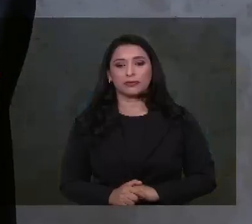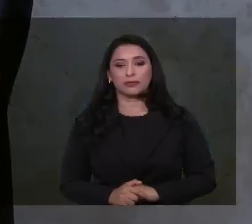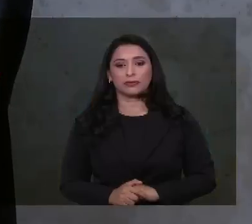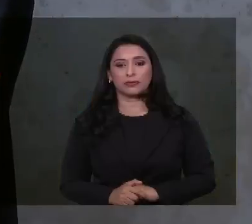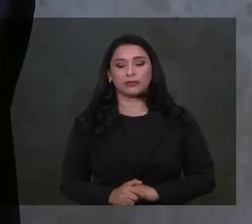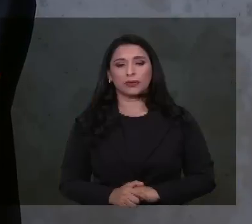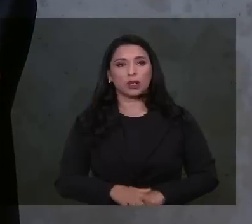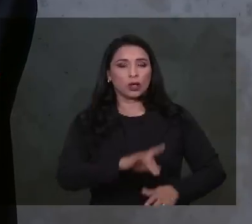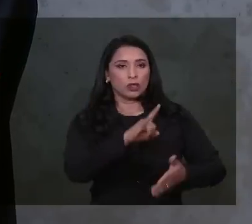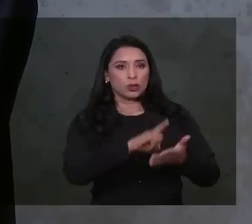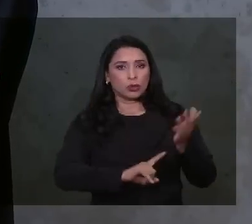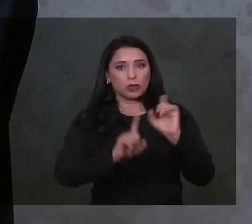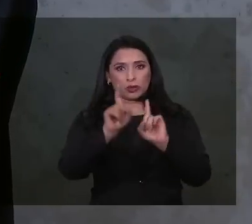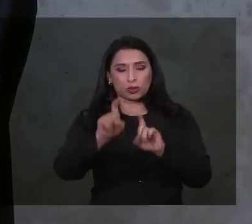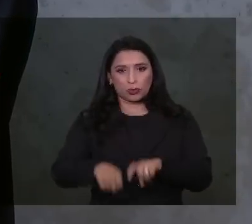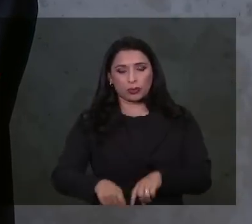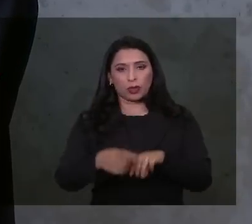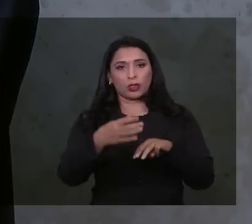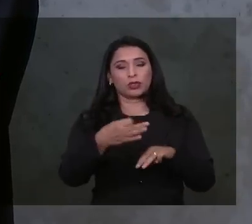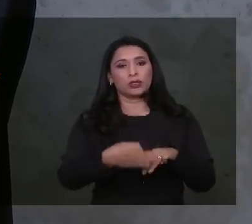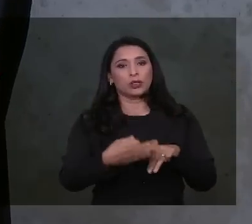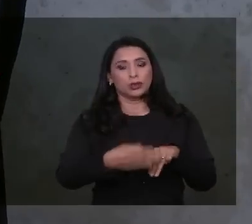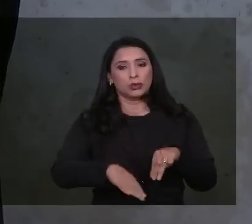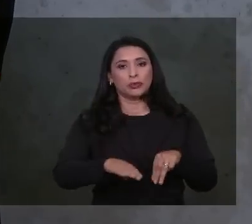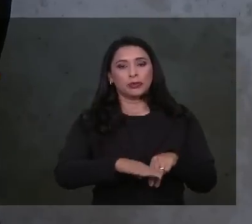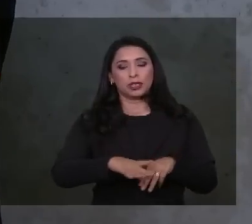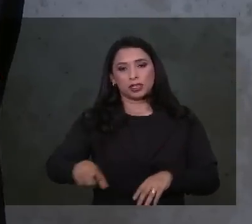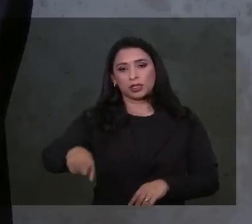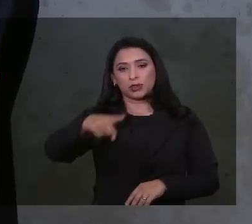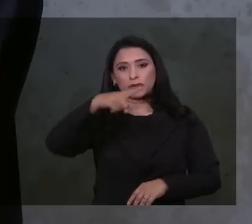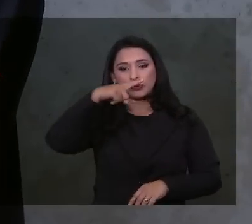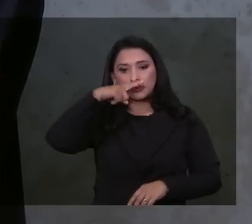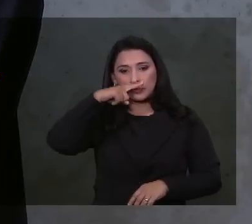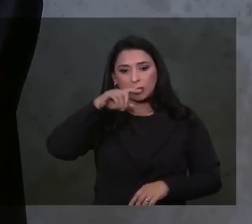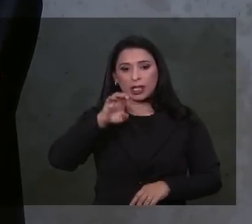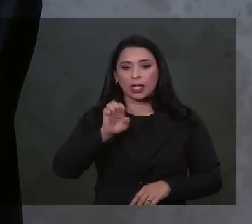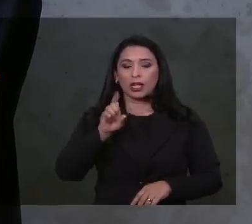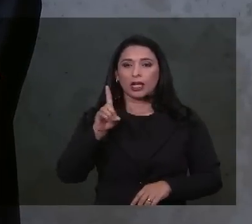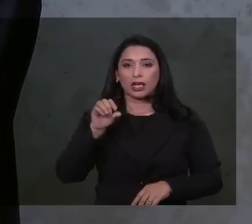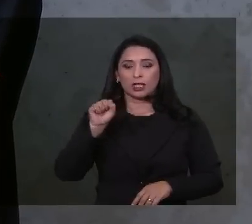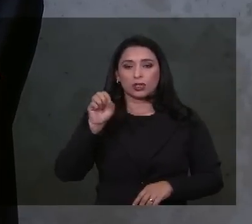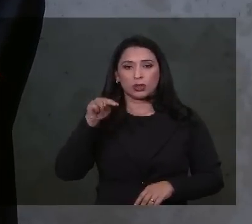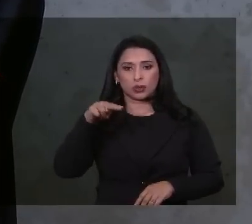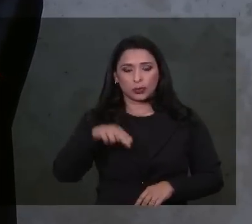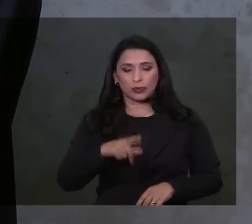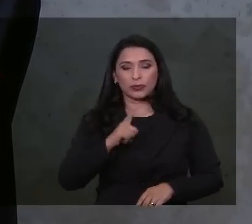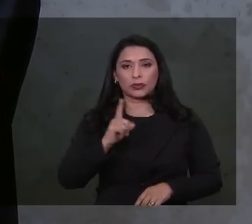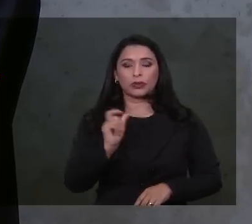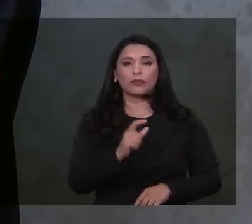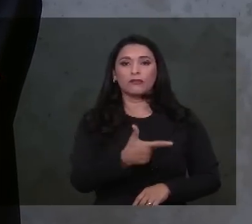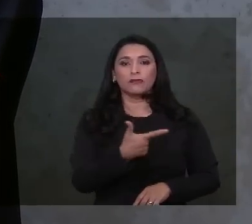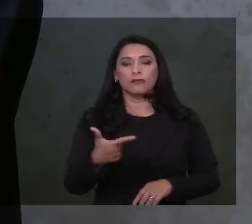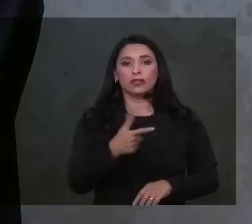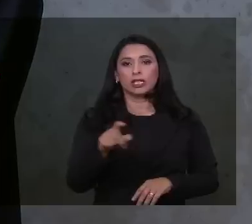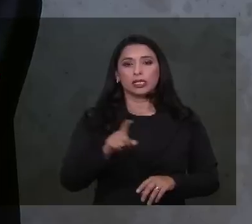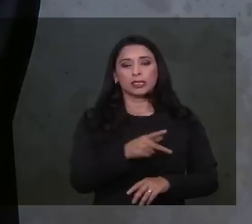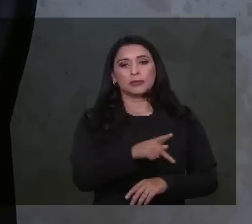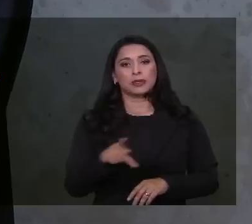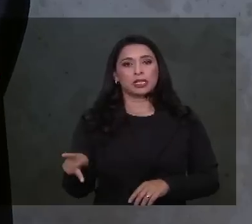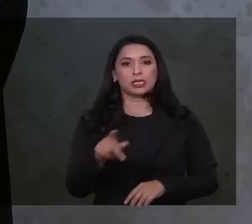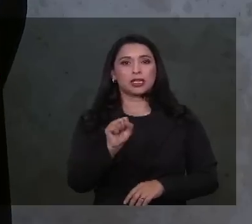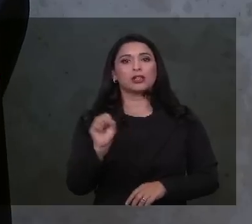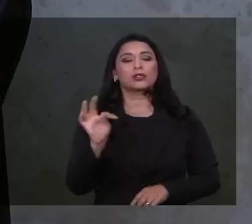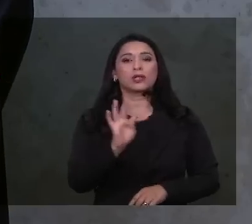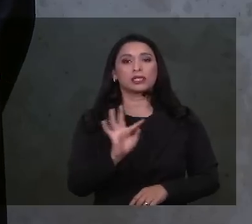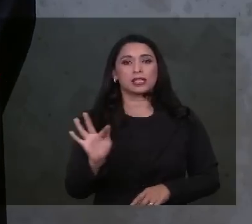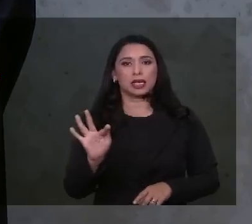Termo de posse de Sua Excelência, o senhor ministro Edson Fachin, nos cargos de vice-presidente do Supremo Tribunal Federal e